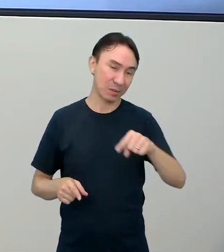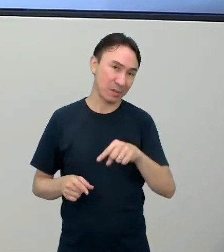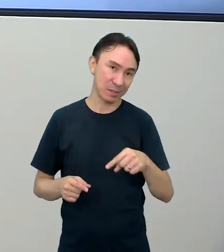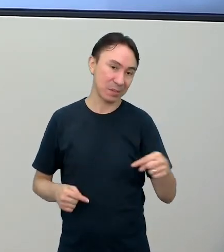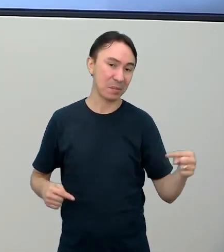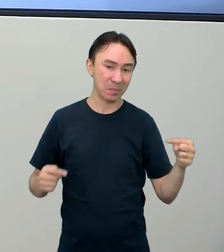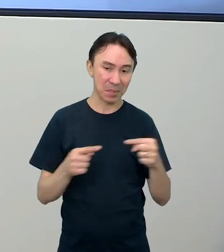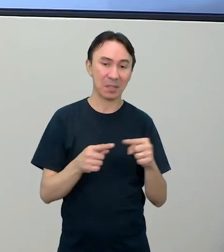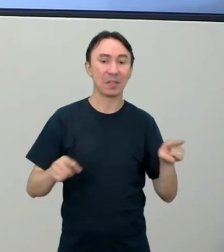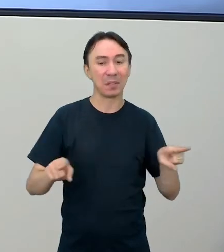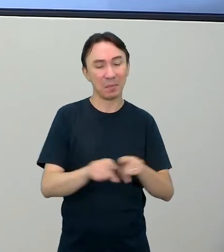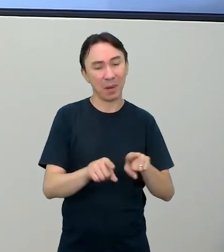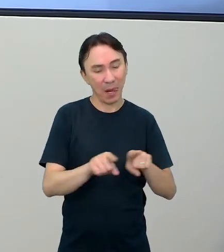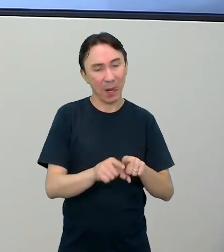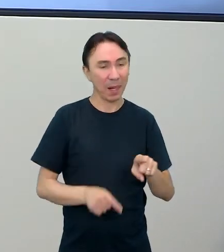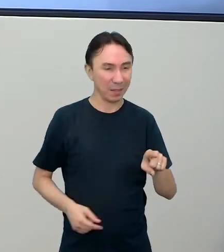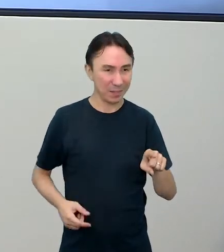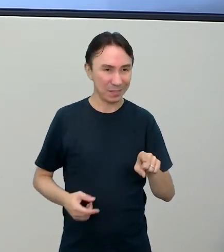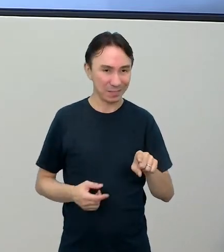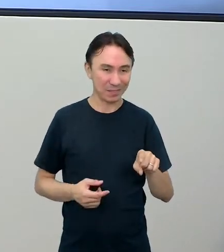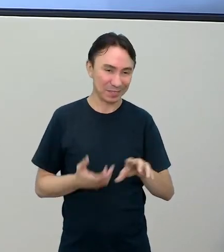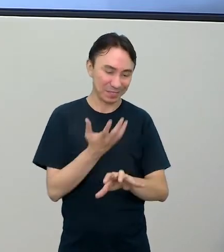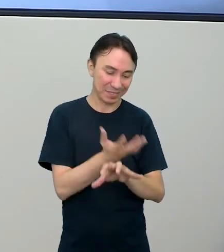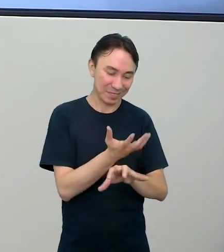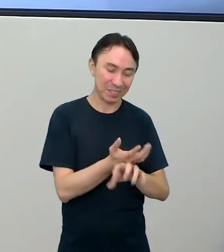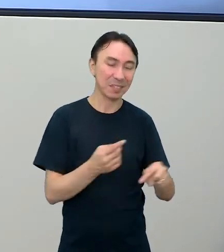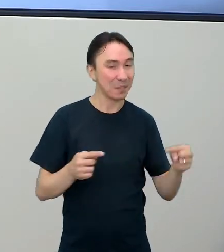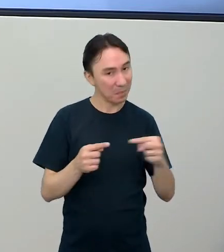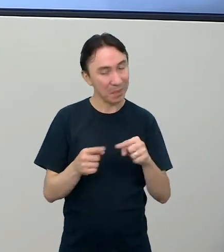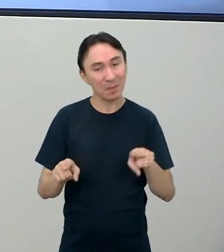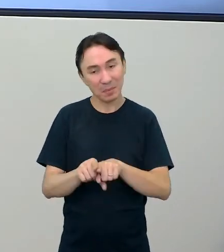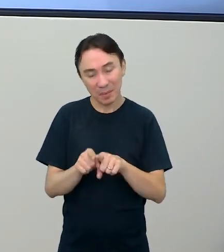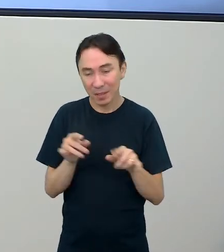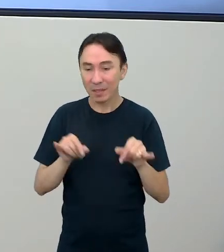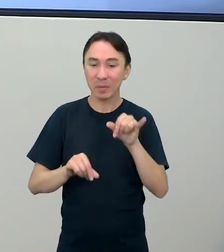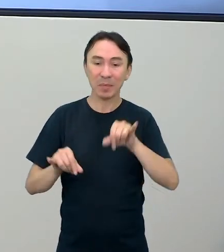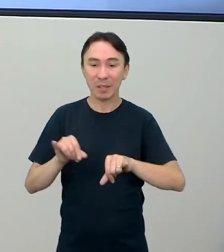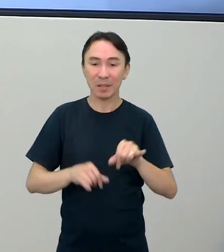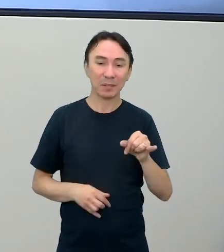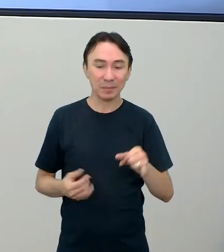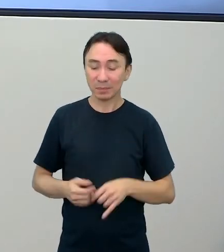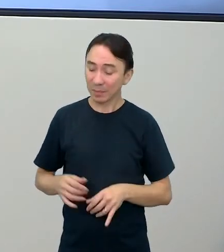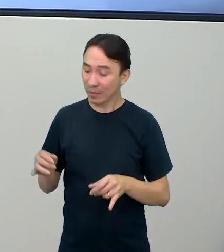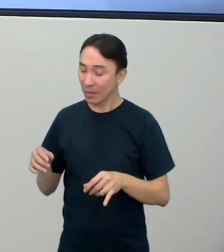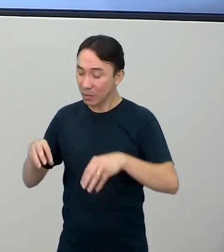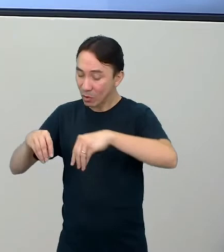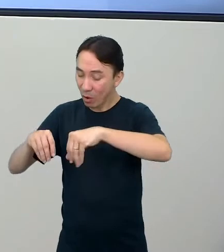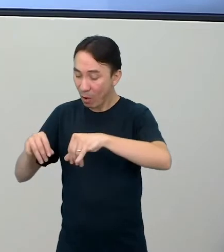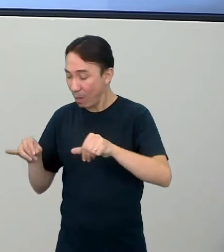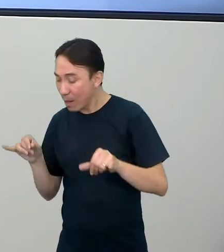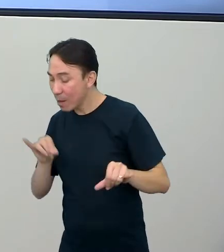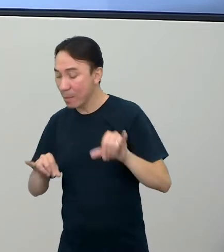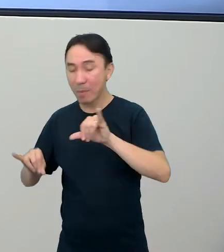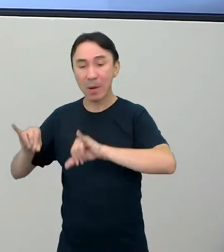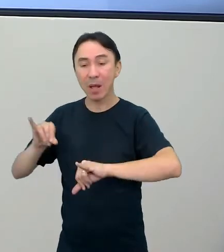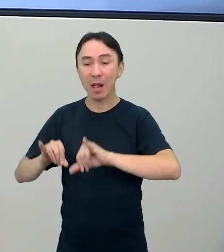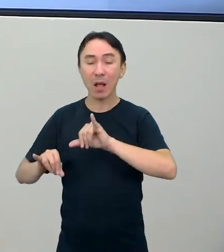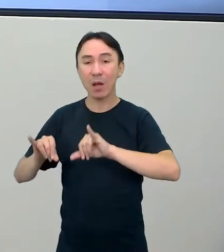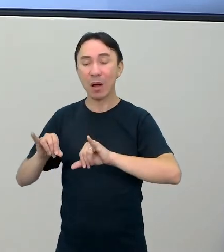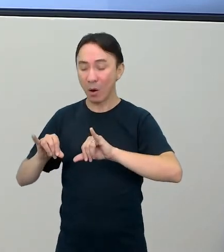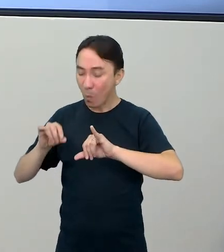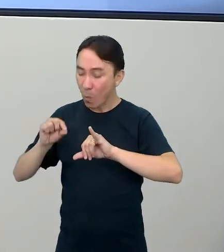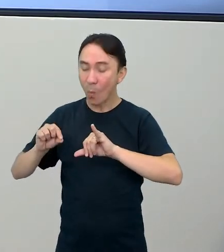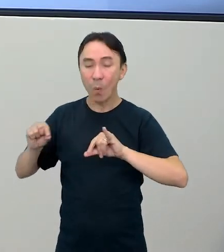química. Então, quimicamente, o que tem no solo? E onde está essa química? Como que ela